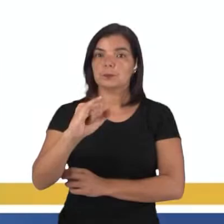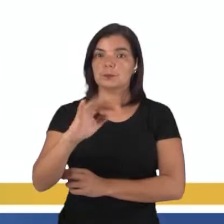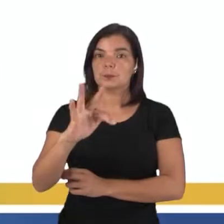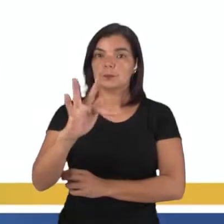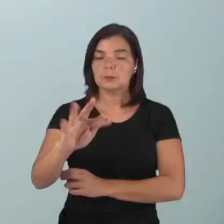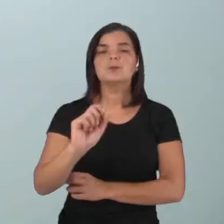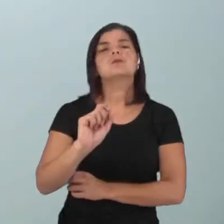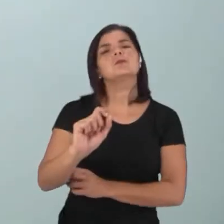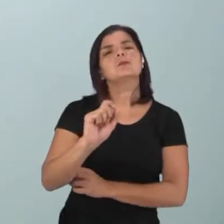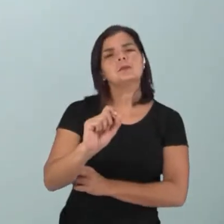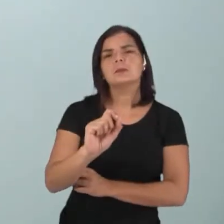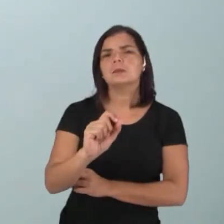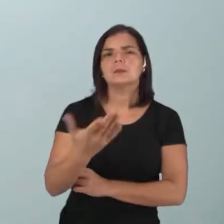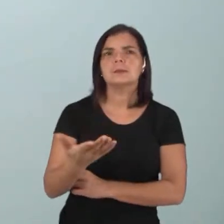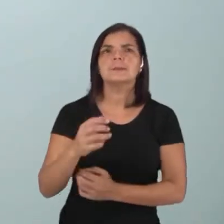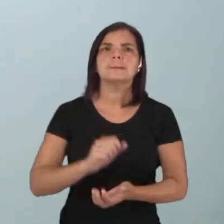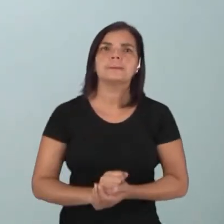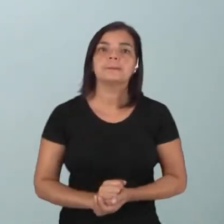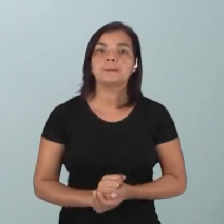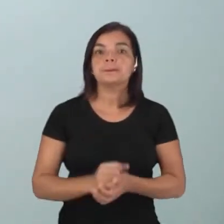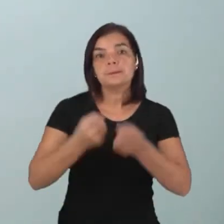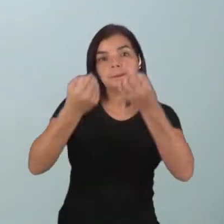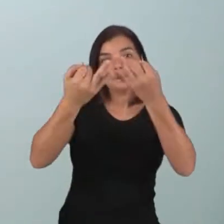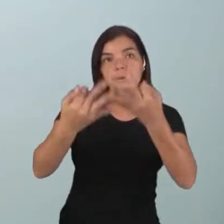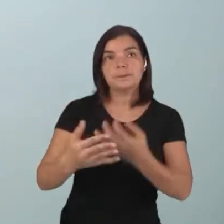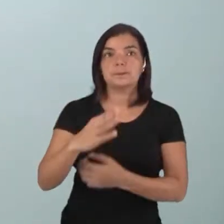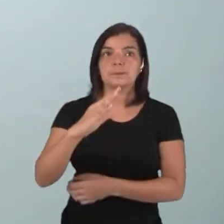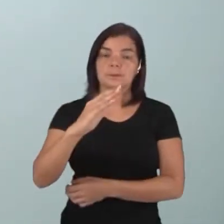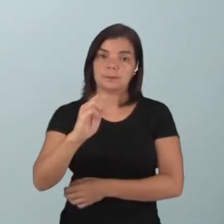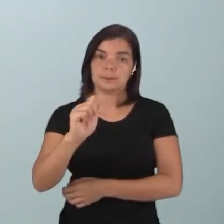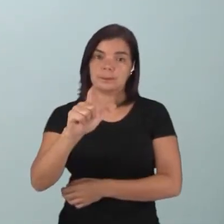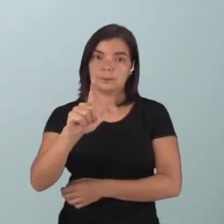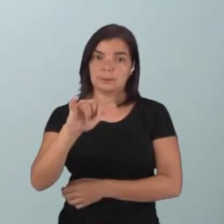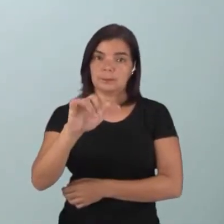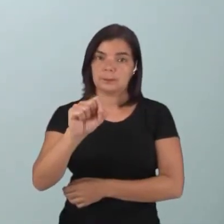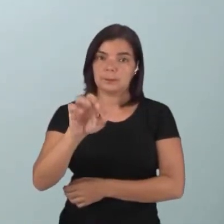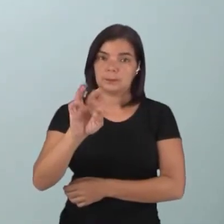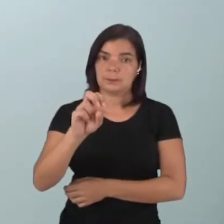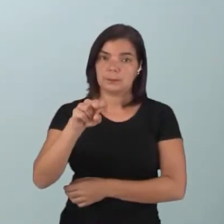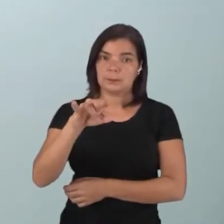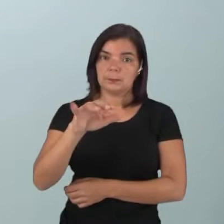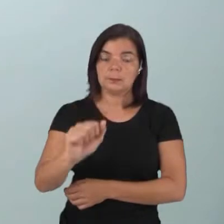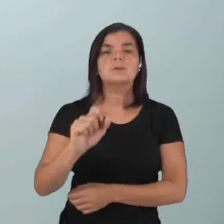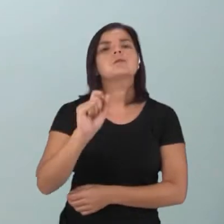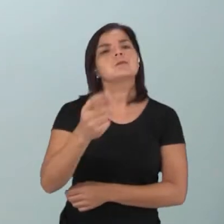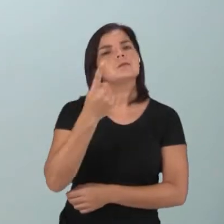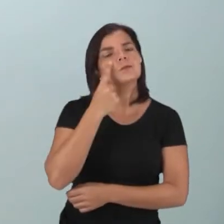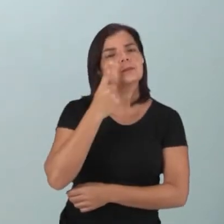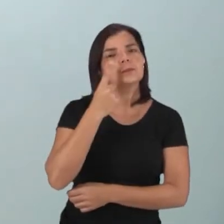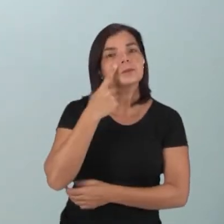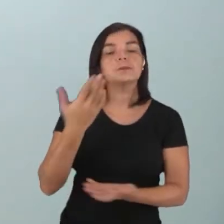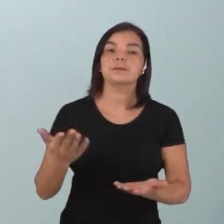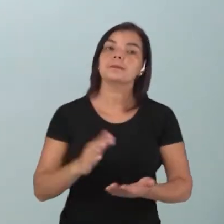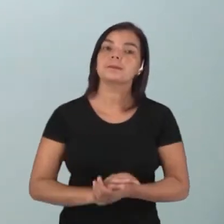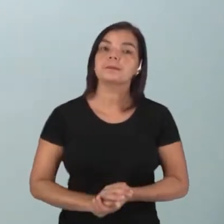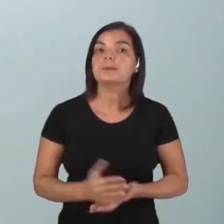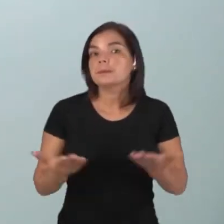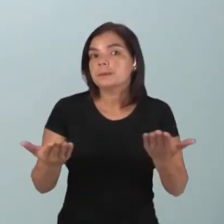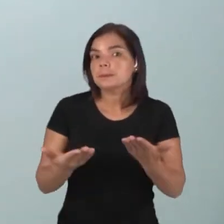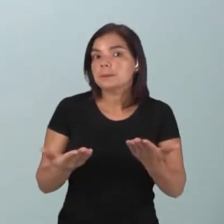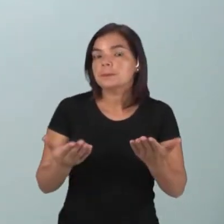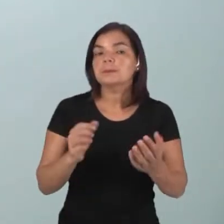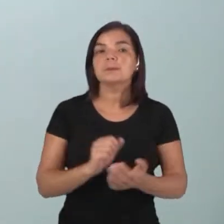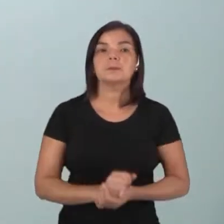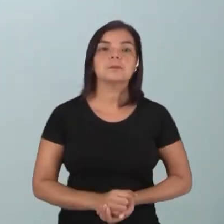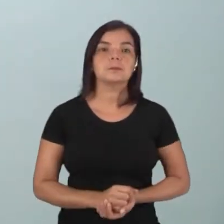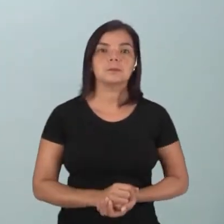antes da gente entrar nessa parte da calistenia, vocês puderam ver já que atualmente